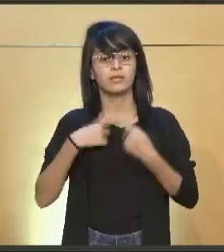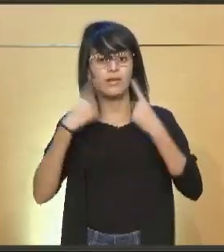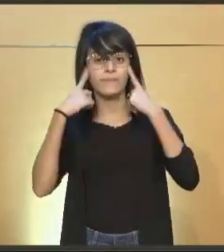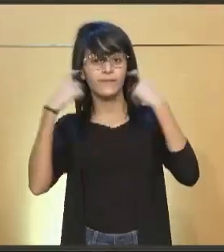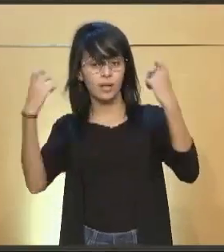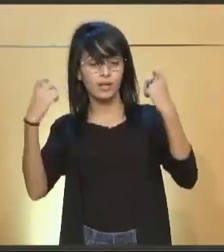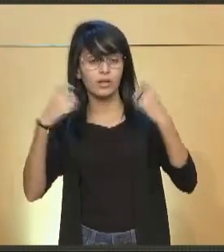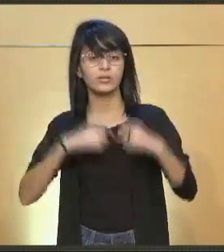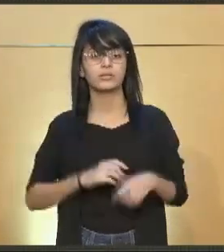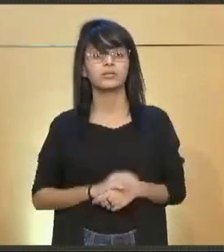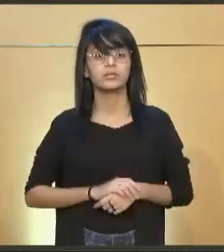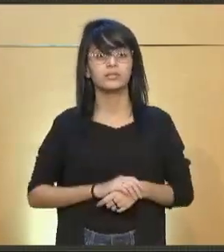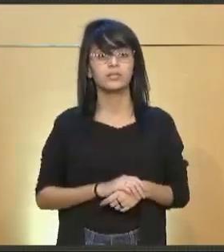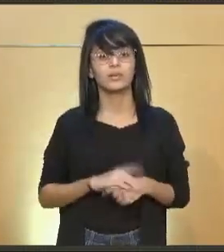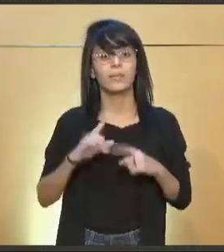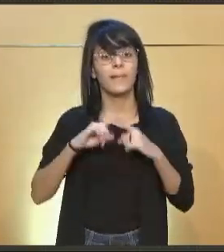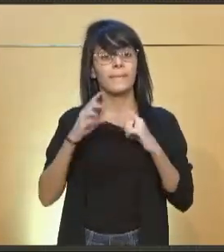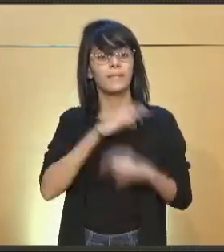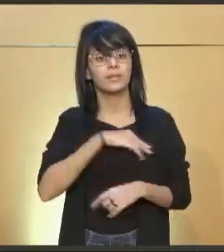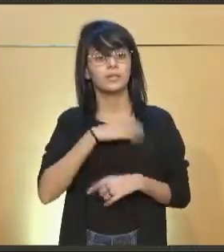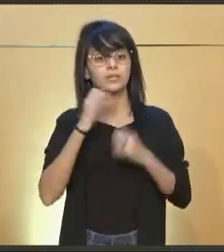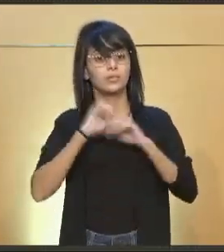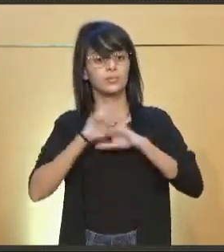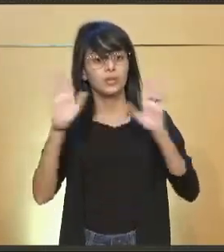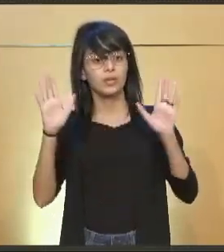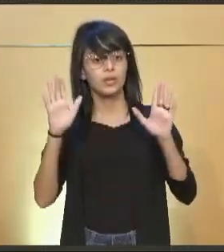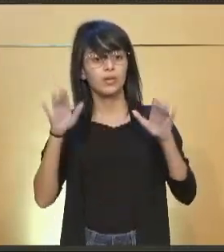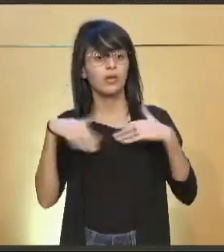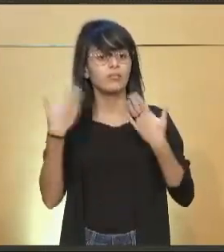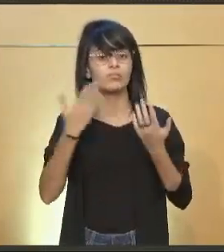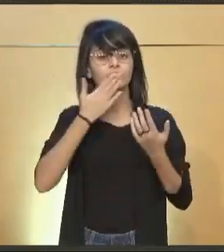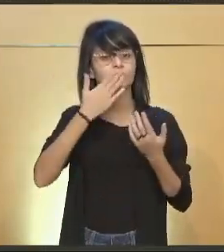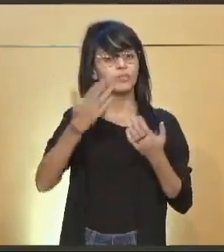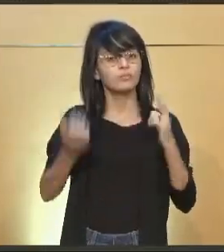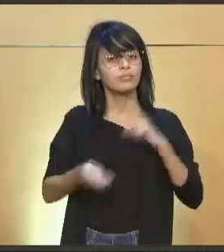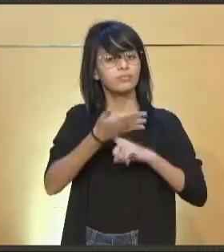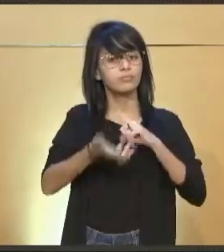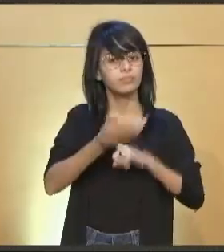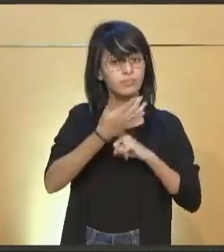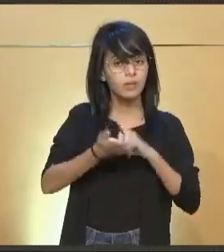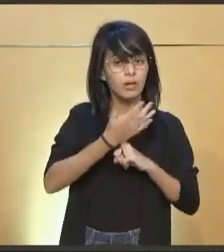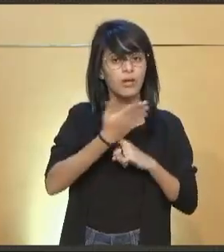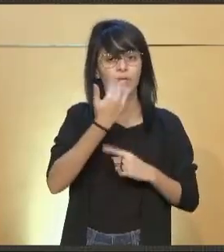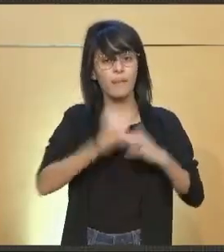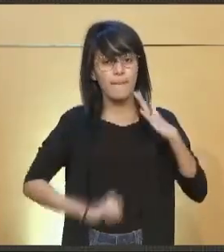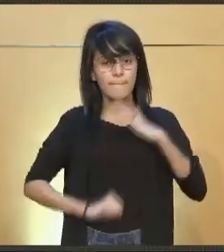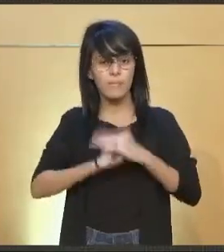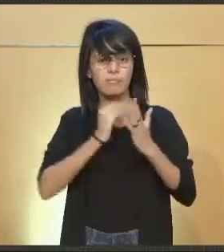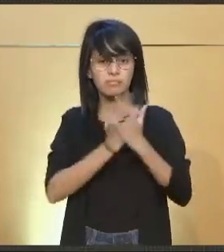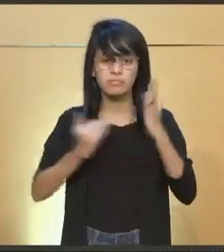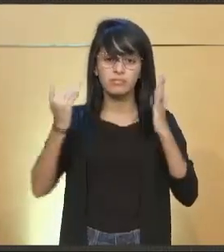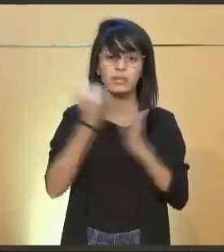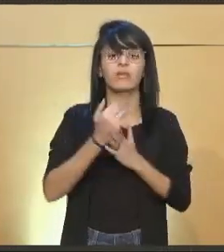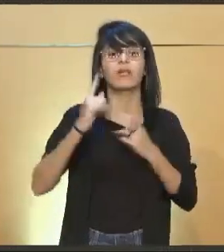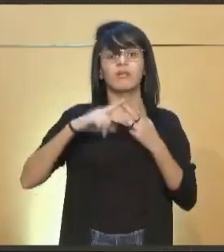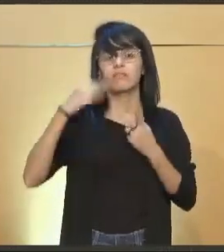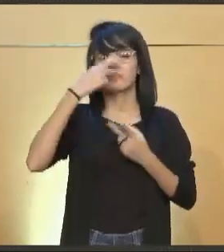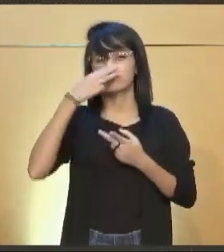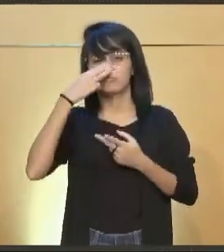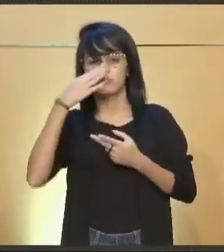violência. Mas aí Mateus já nos esclarece que tipo de corrupção é essa. Glutonaria, orgias e